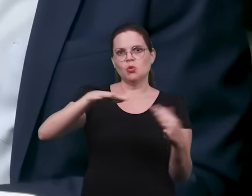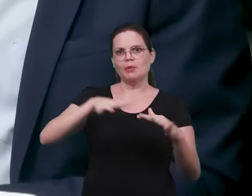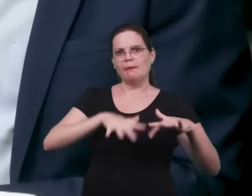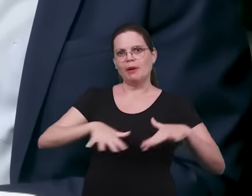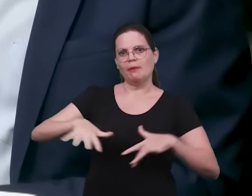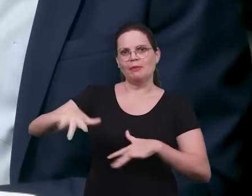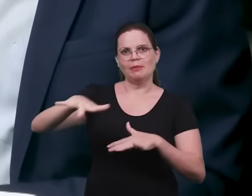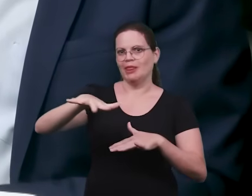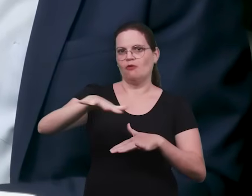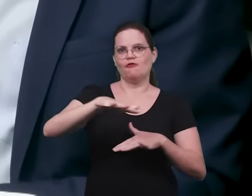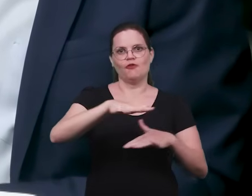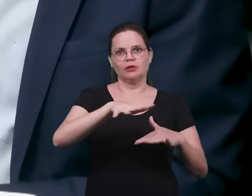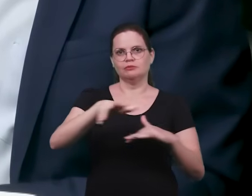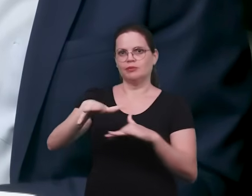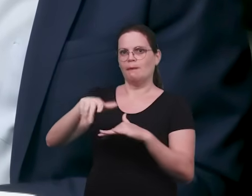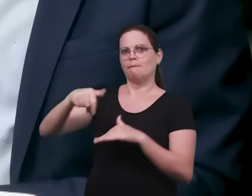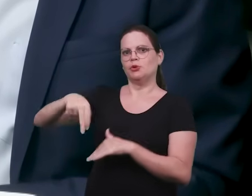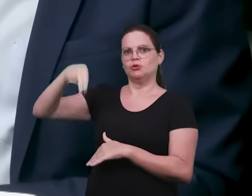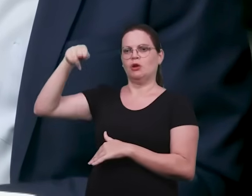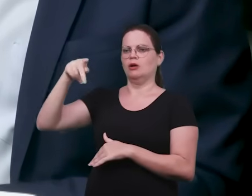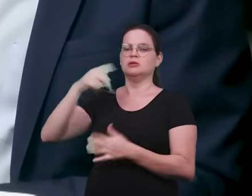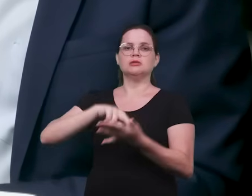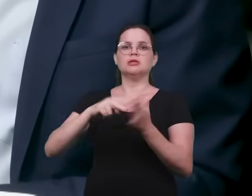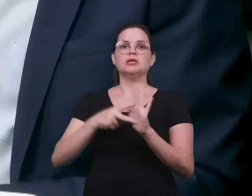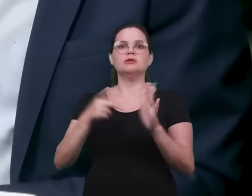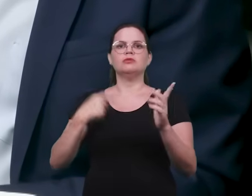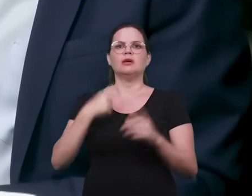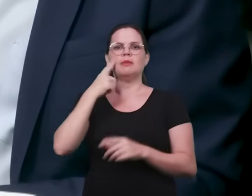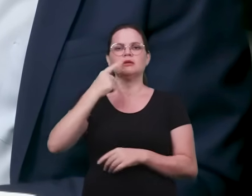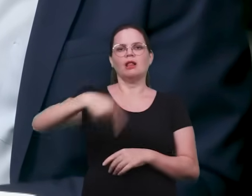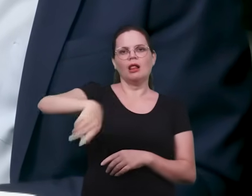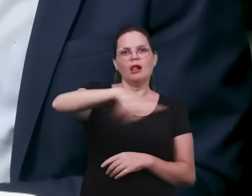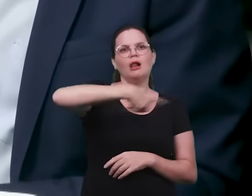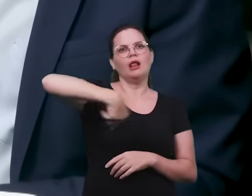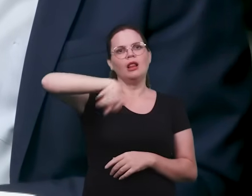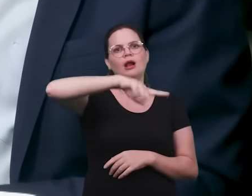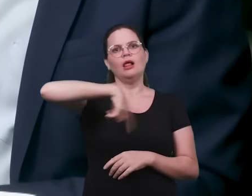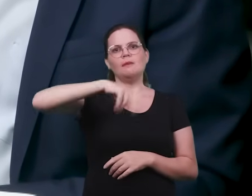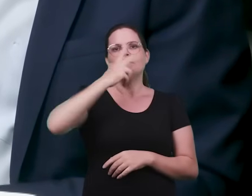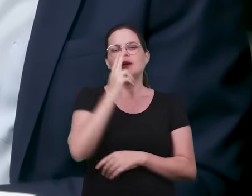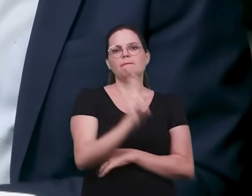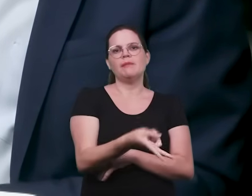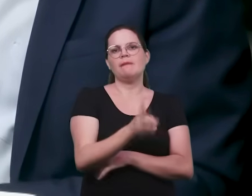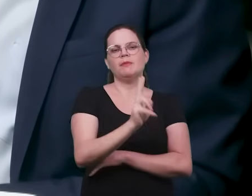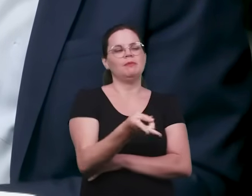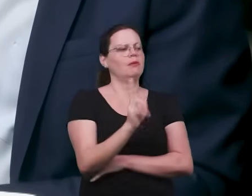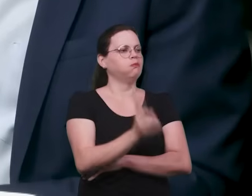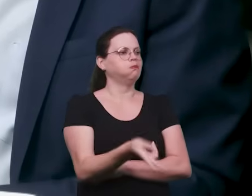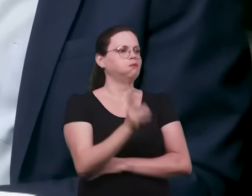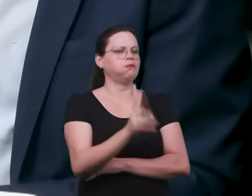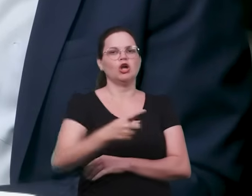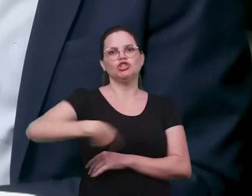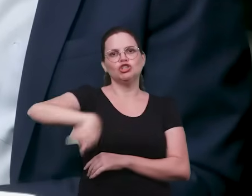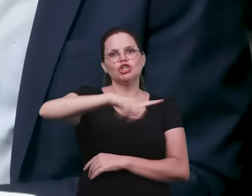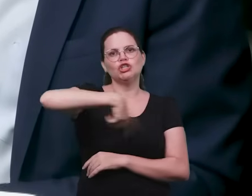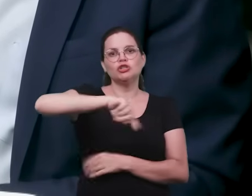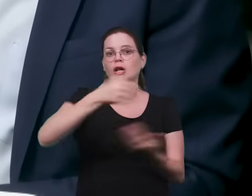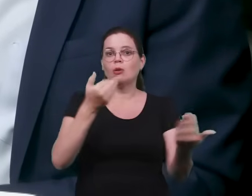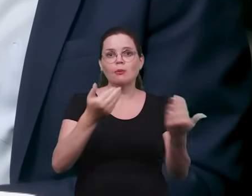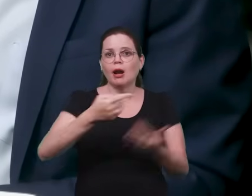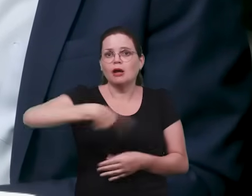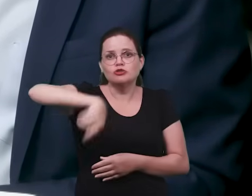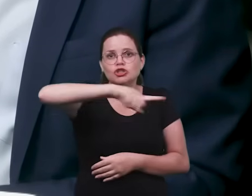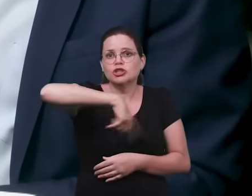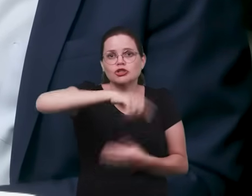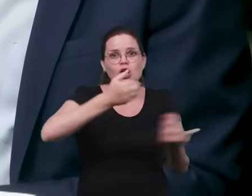desse tempo, dessa religião, que você está no mesmo lugar, girando em torno de uma mesma coisa, que você não